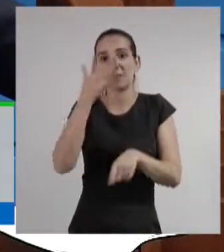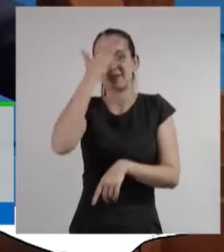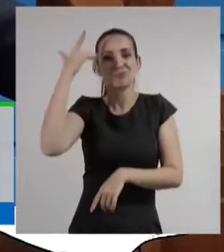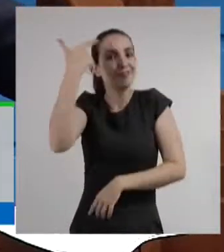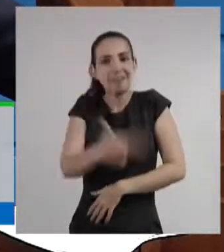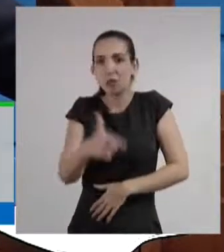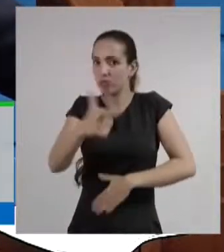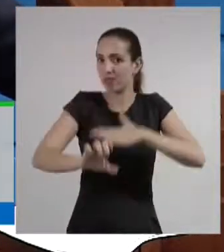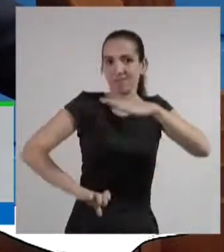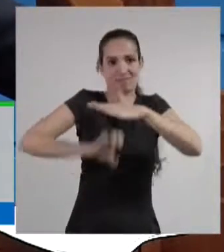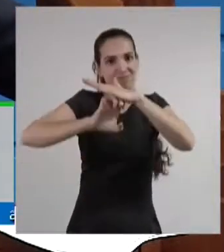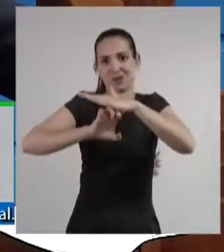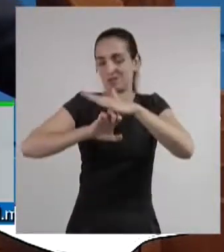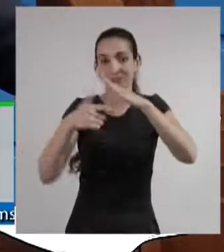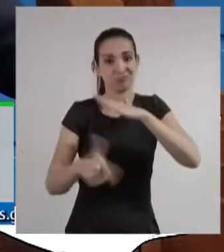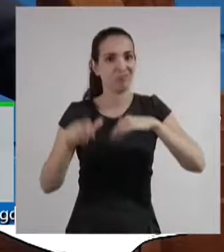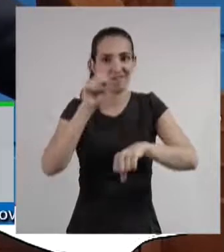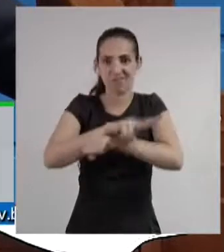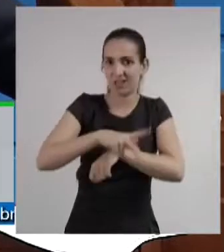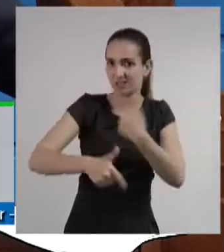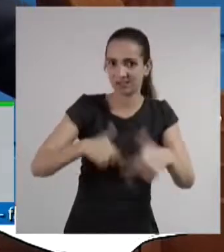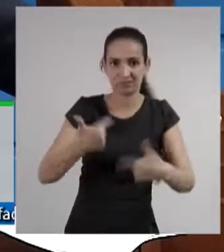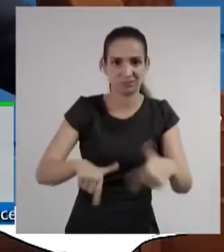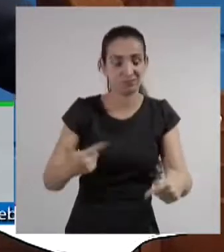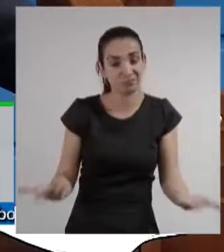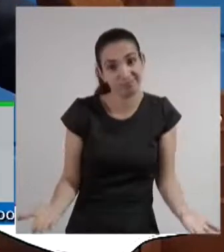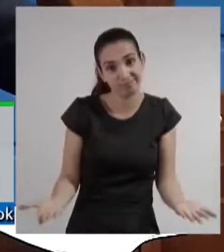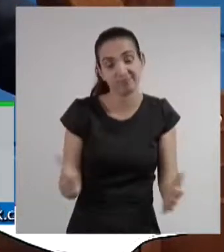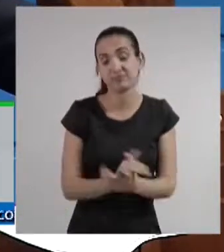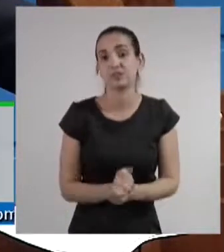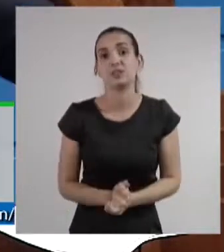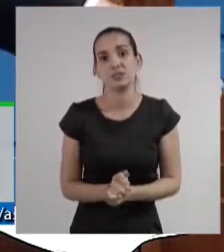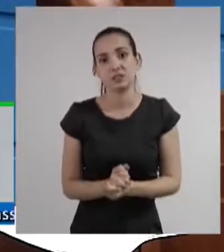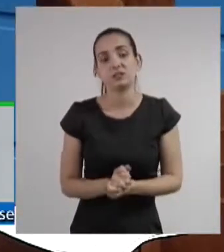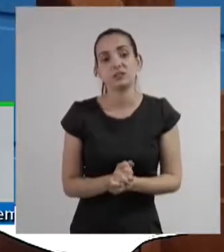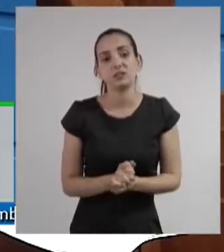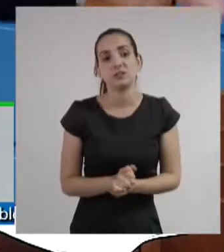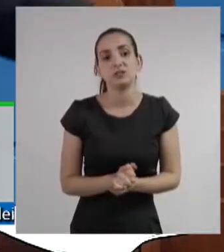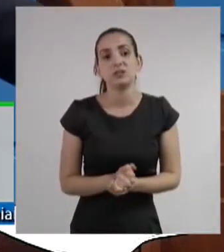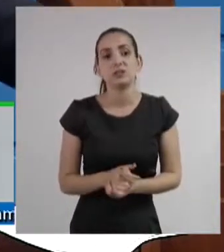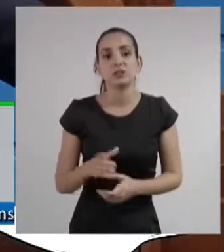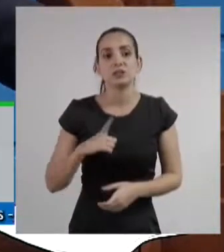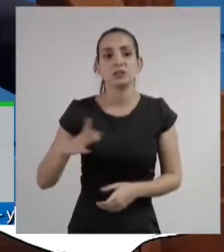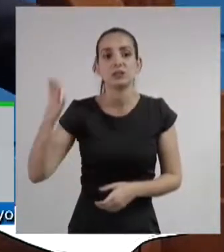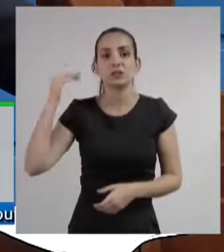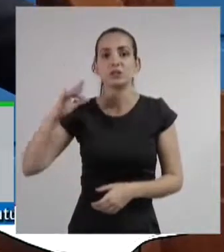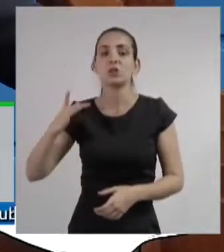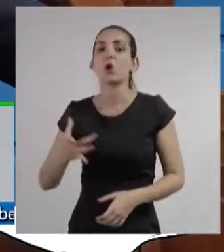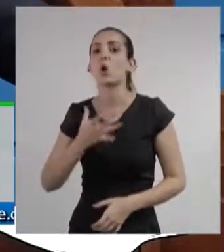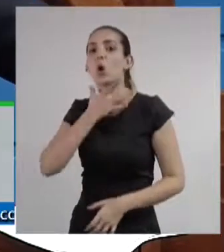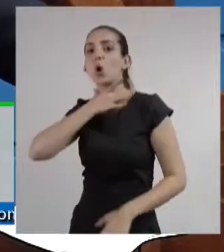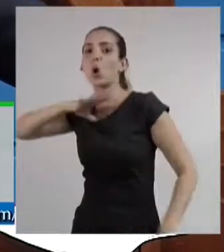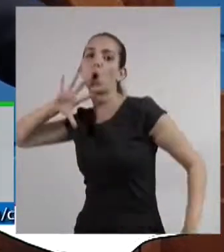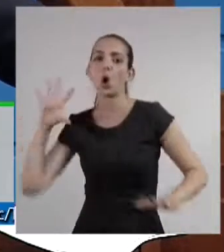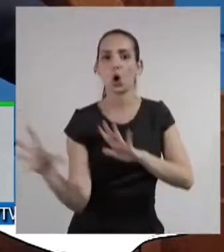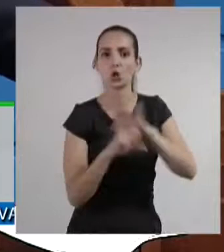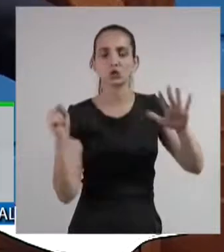no Brasil, e a gente não teve, depois do golpe que tirou a presidente Dilma do